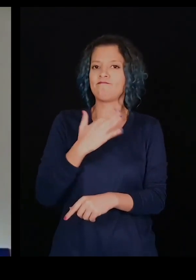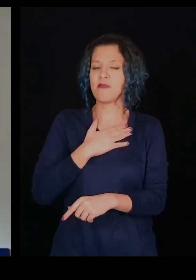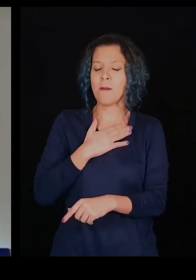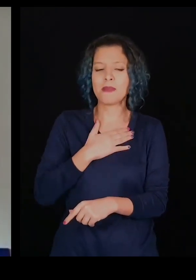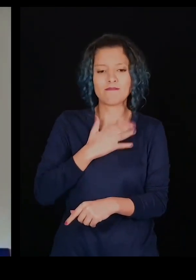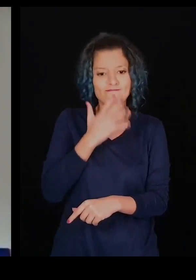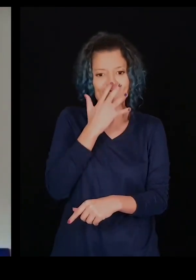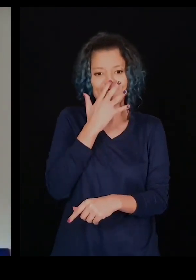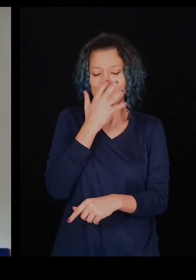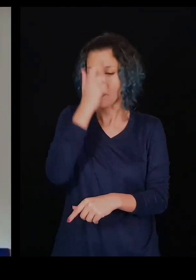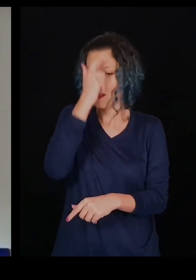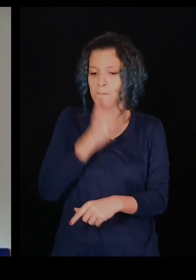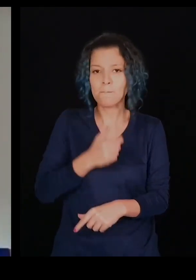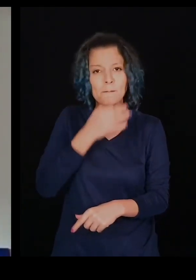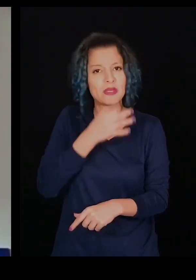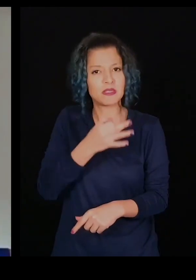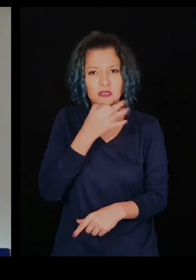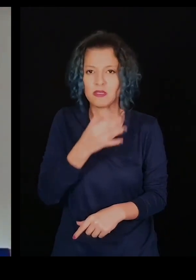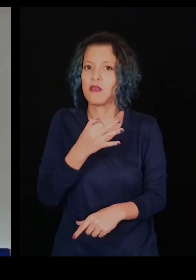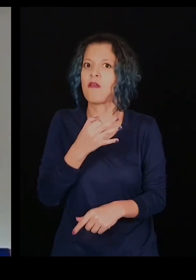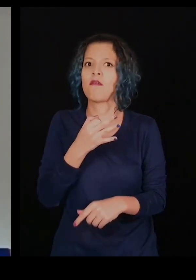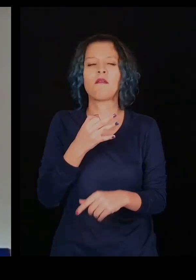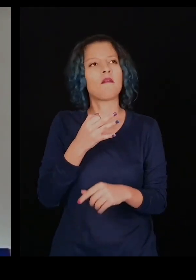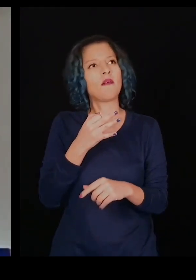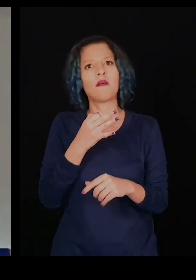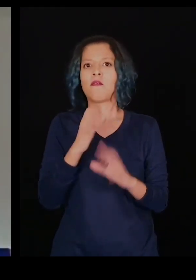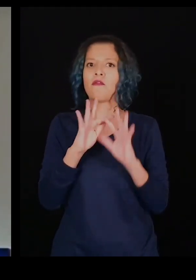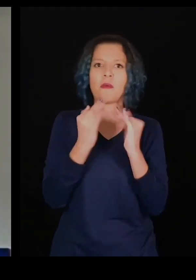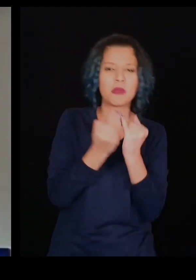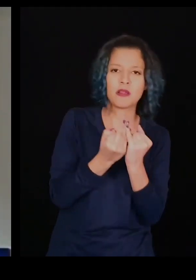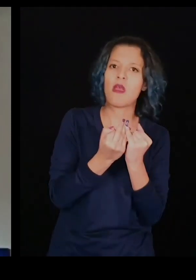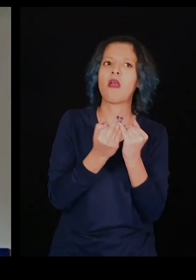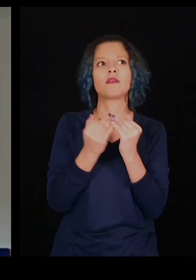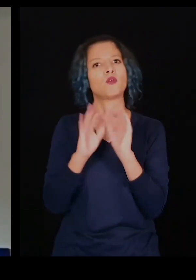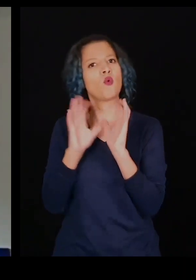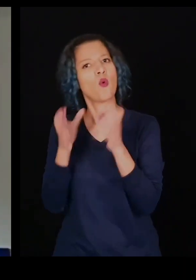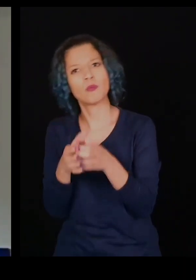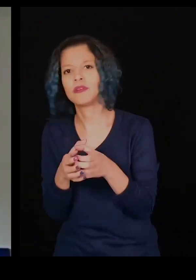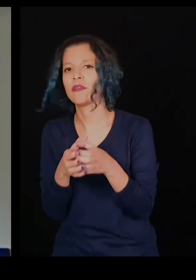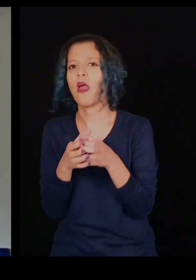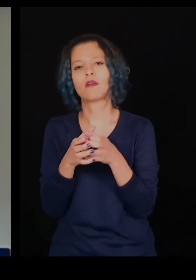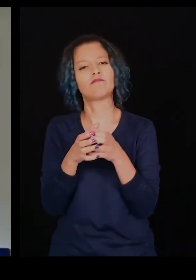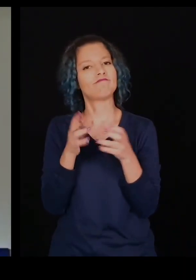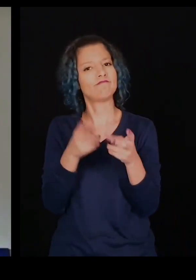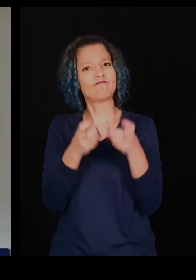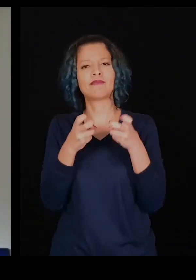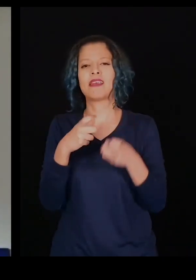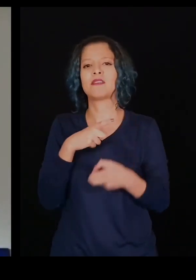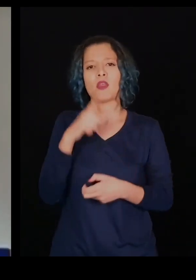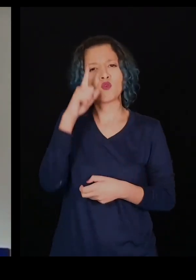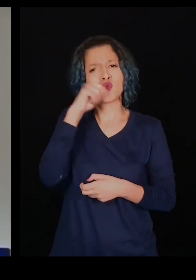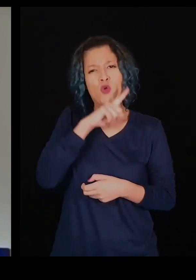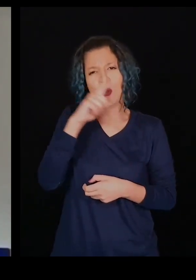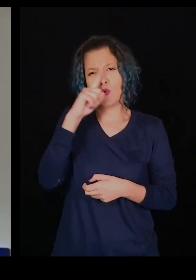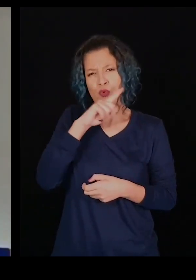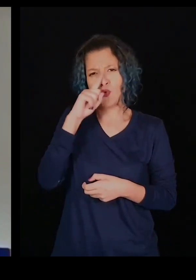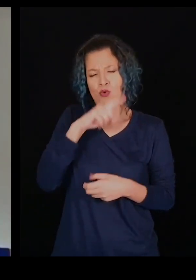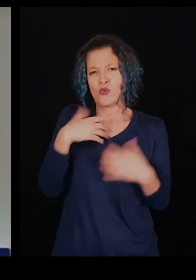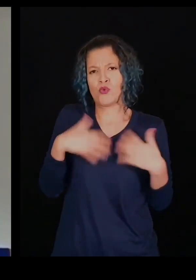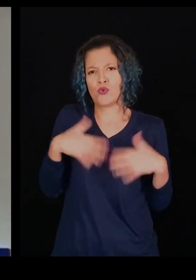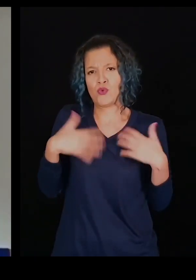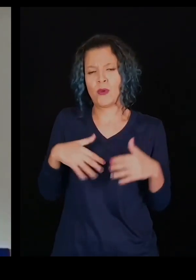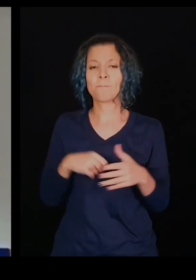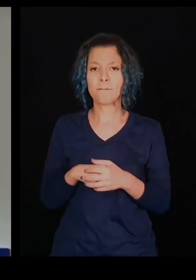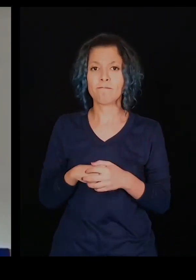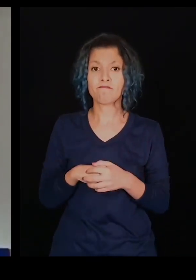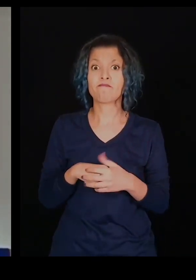familiar, mais comunitário, uma grande fragilidade. Quer dizer, a gente está correndo, de repente vem uma